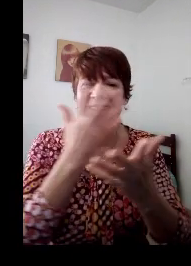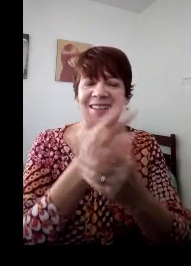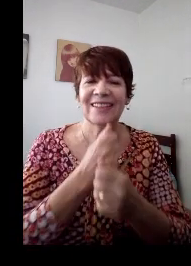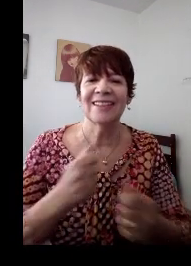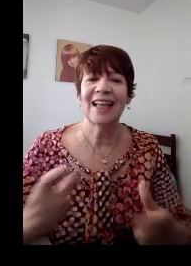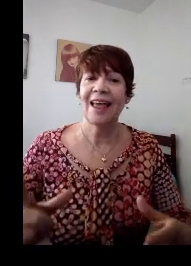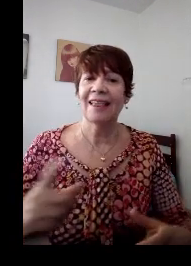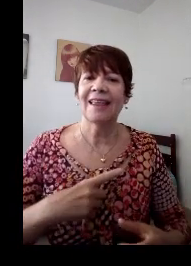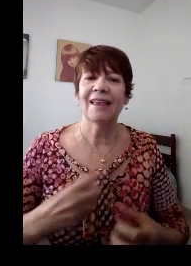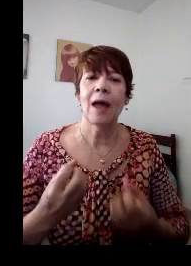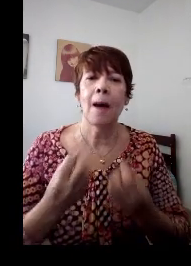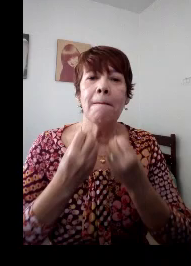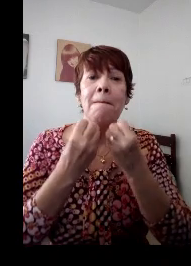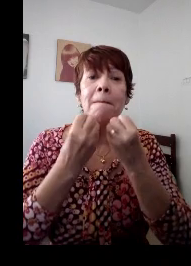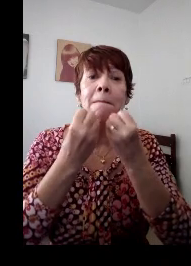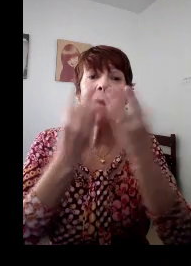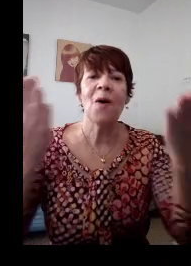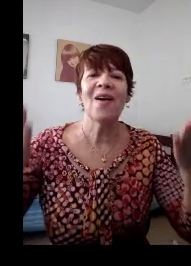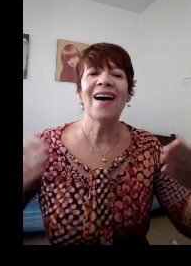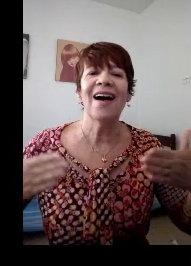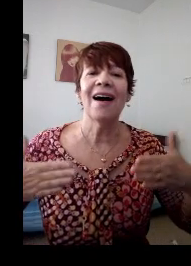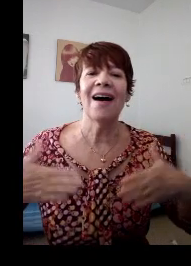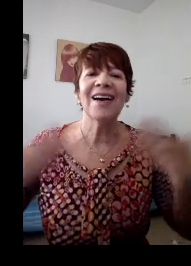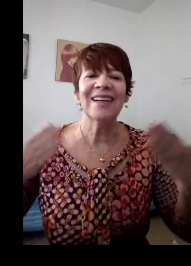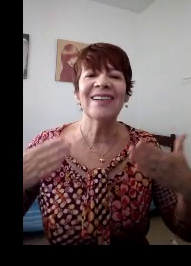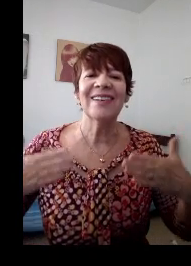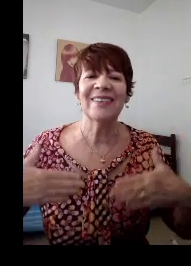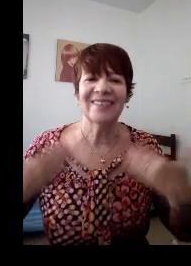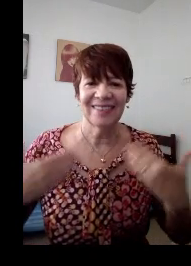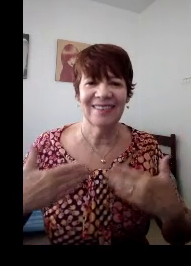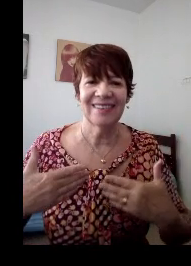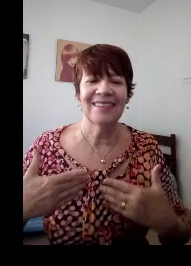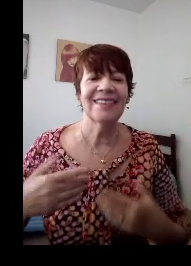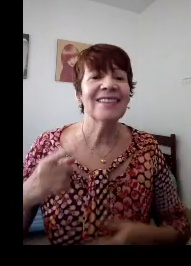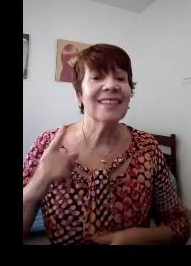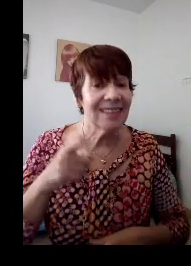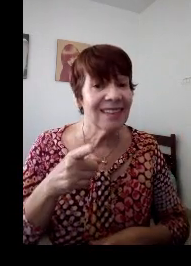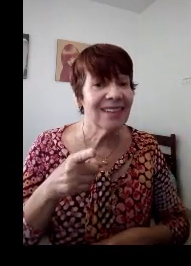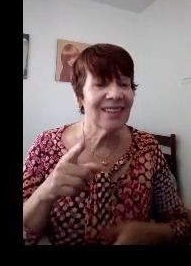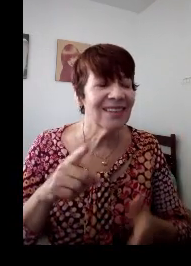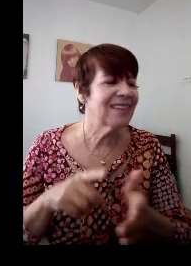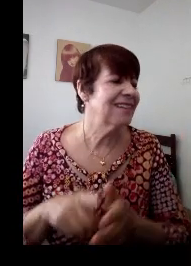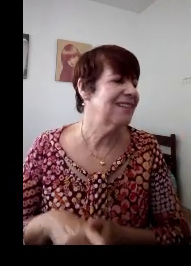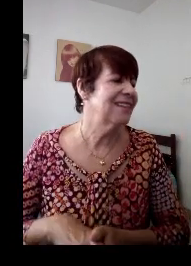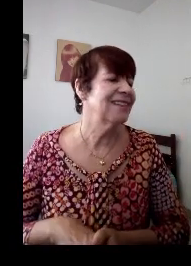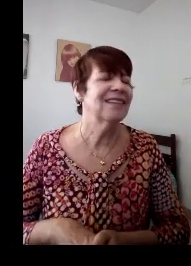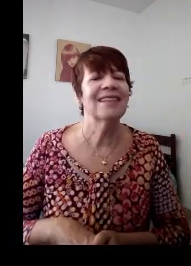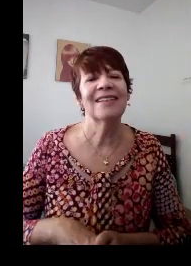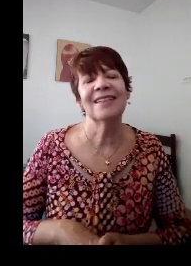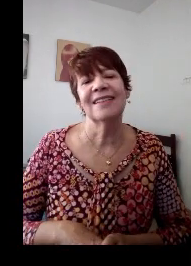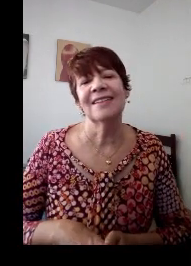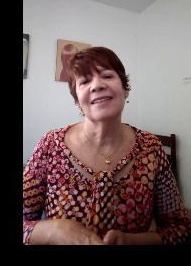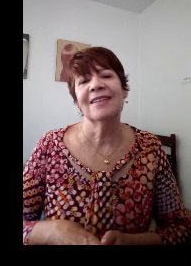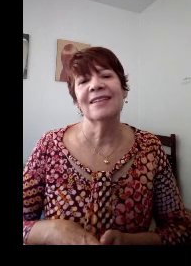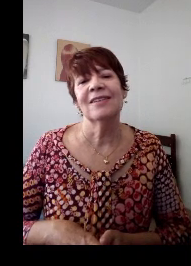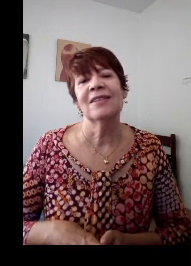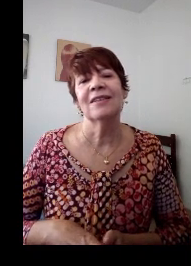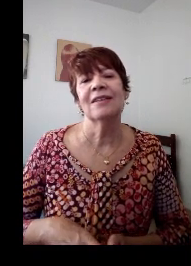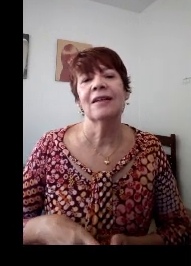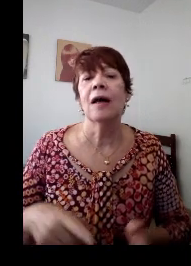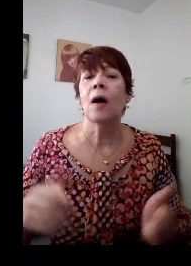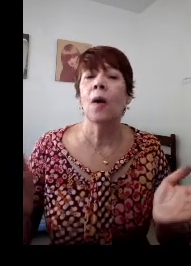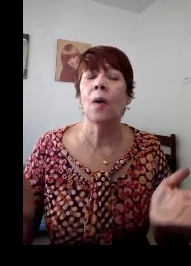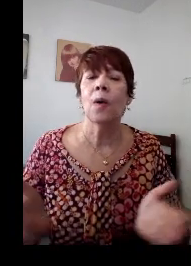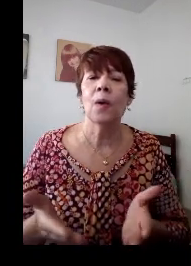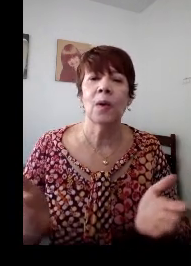sorrindo. Tenha bom ânimo. Hã? Tenha bom ânimo,